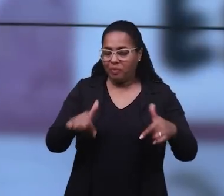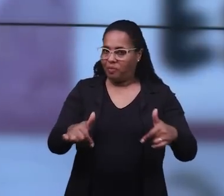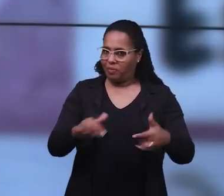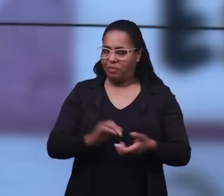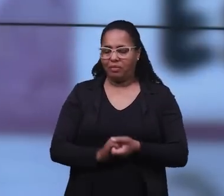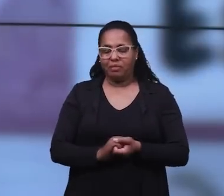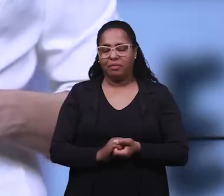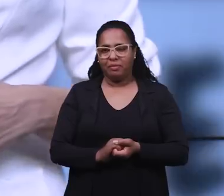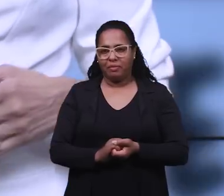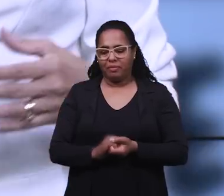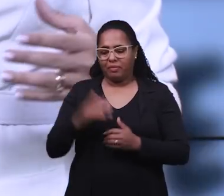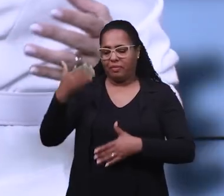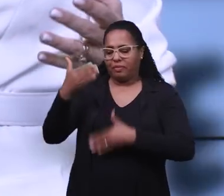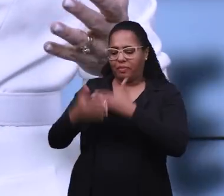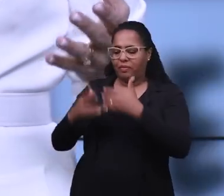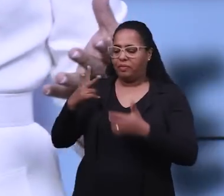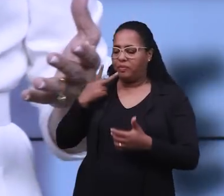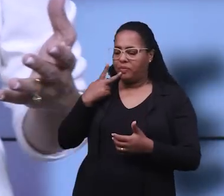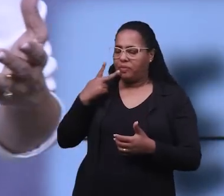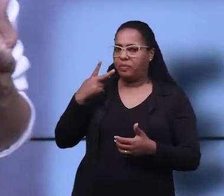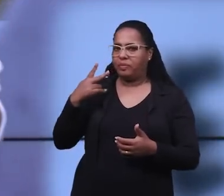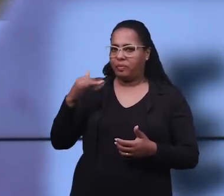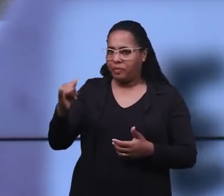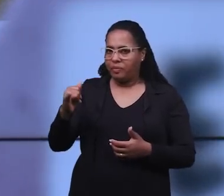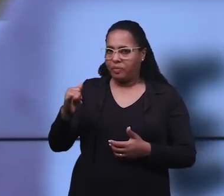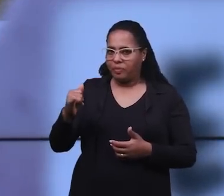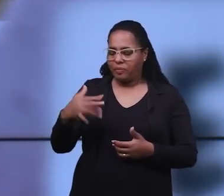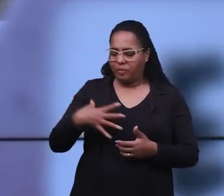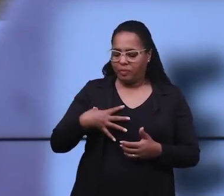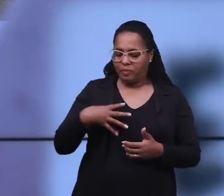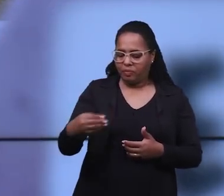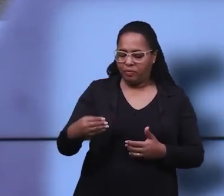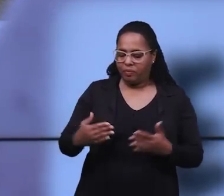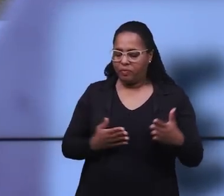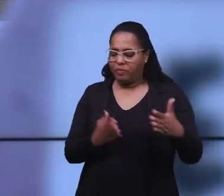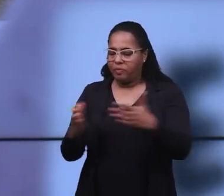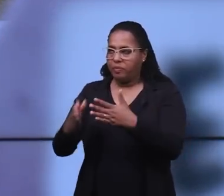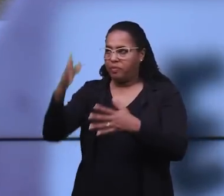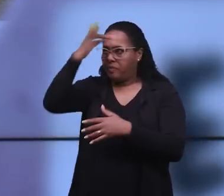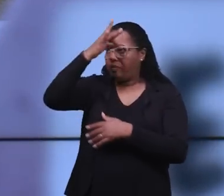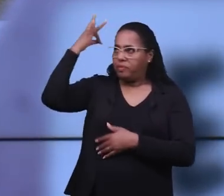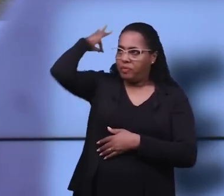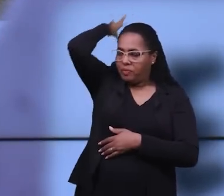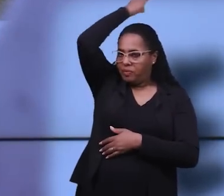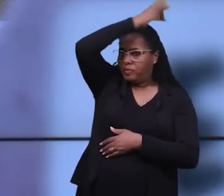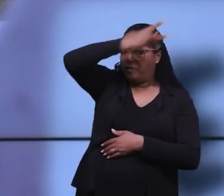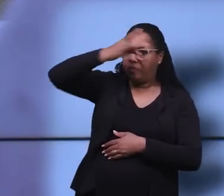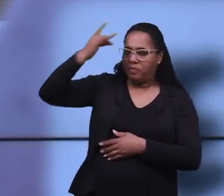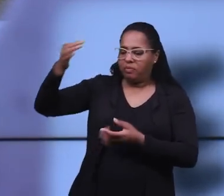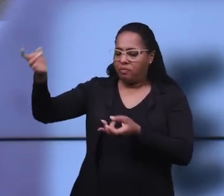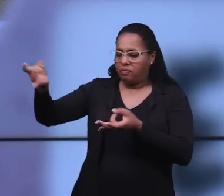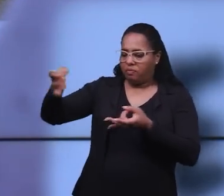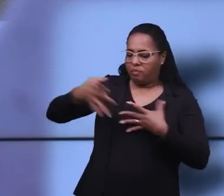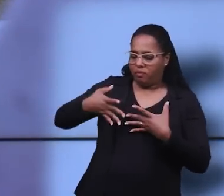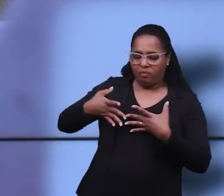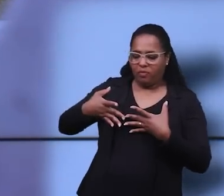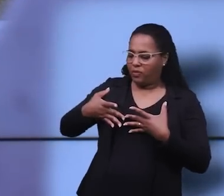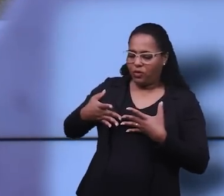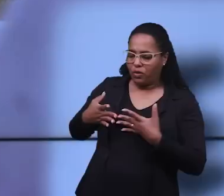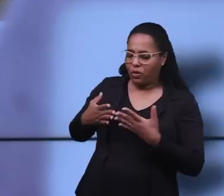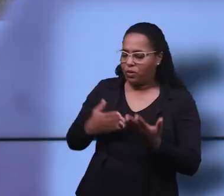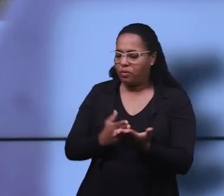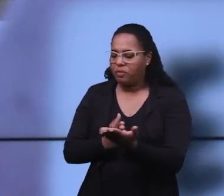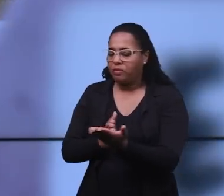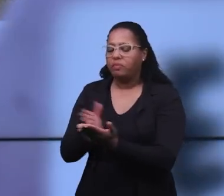as ações. Com a presença do Pai no ensino, do Filho no caminho e do Espírito Santo que não nos